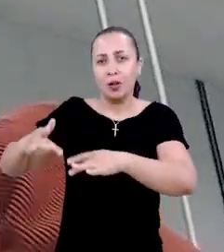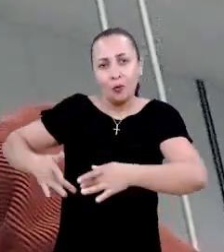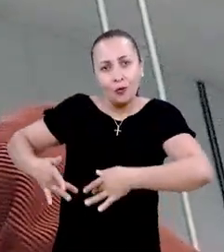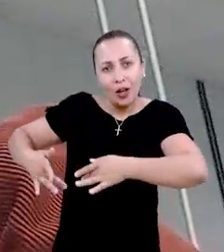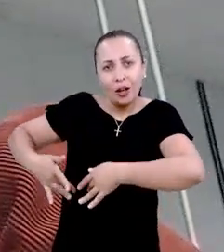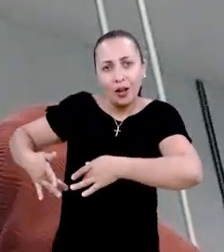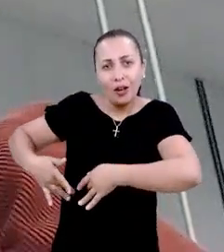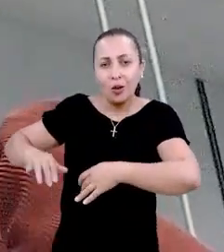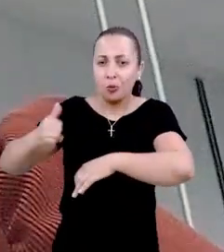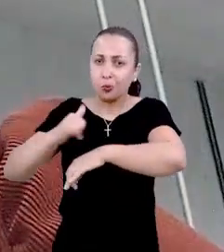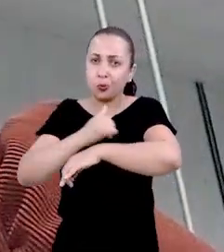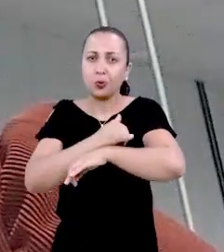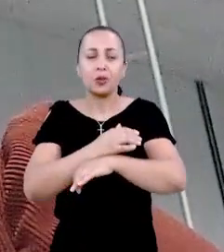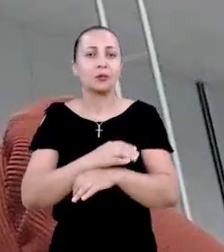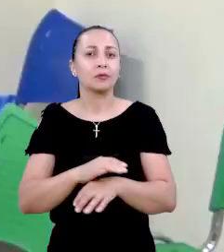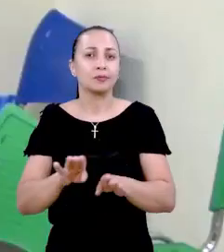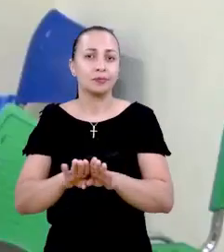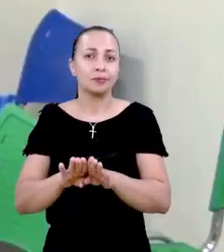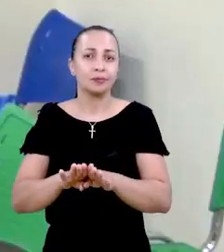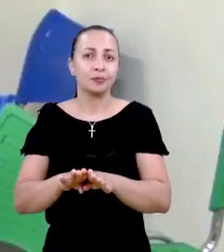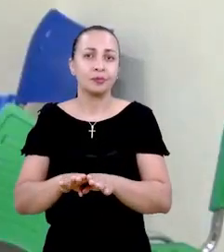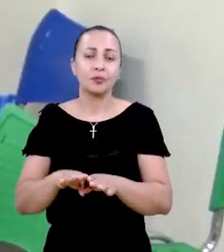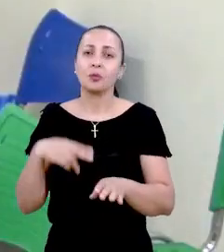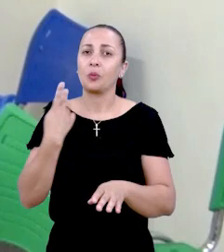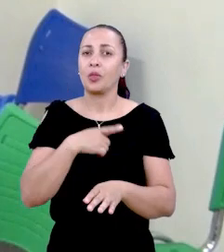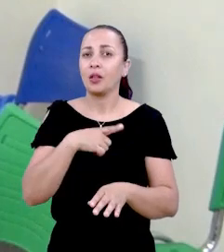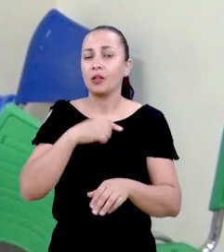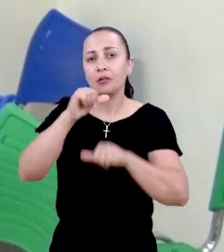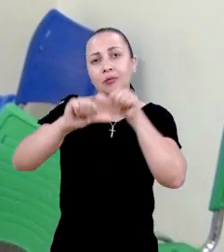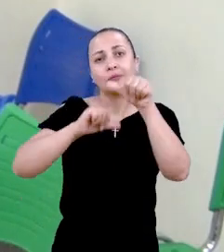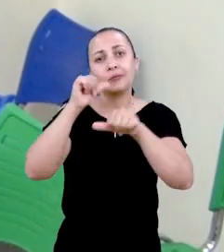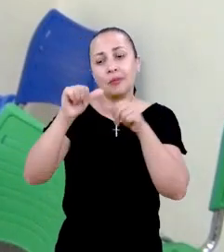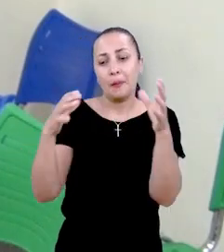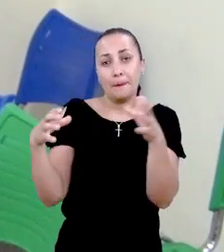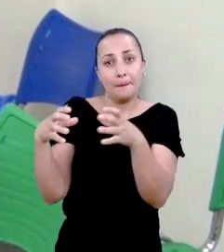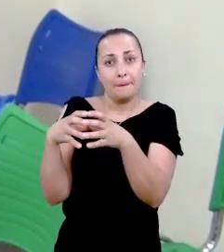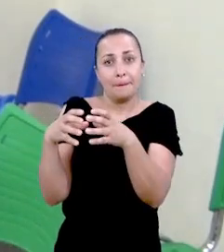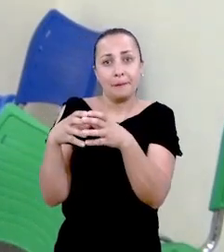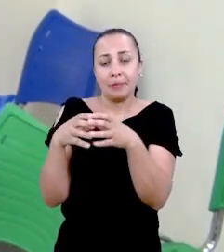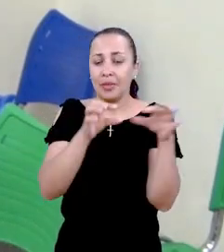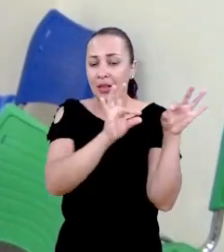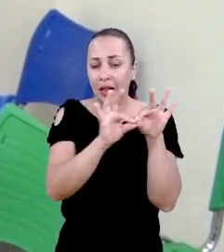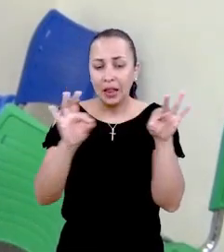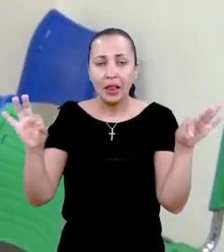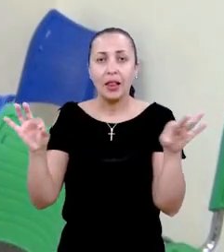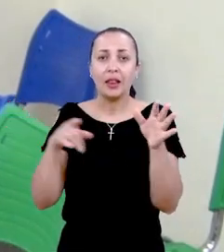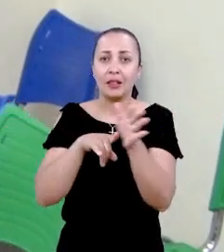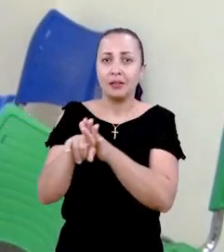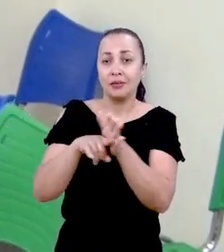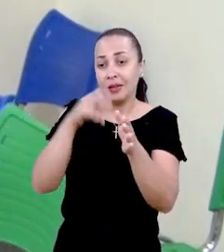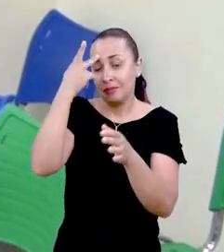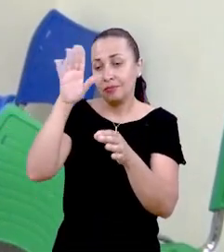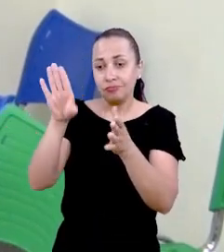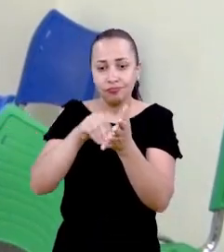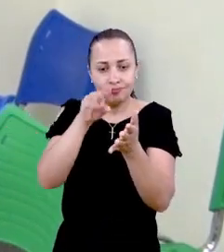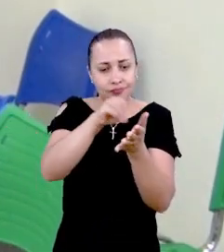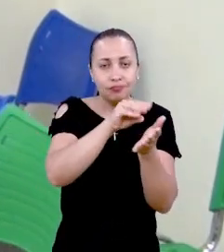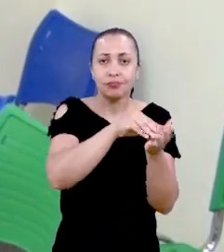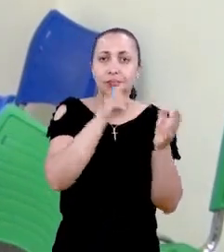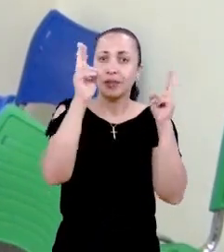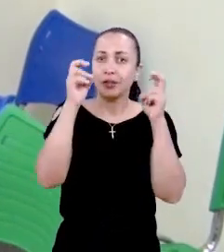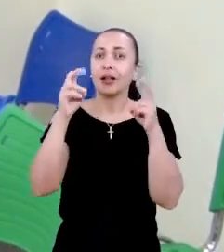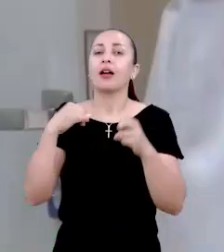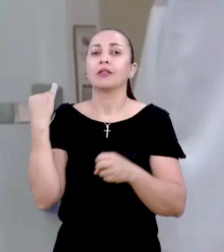fígado, colesterol e triglicérides muito altos. Nós temos desenvolvido um conjunto de linha de pesquisa exatamente para abordar esses